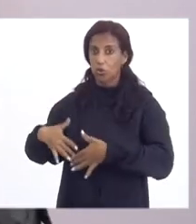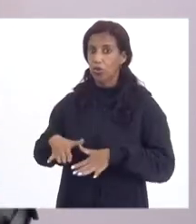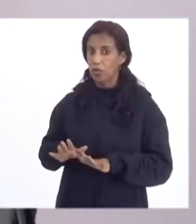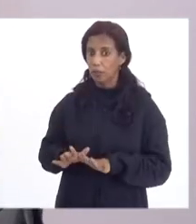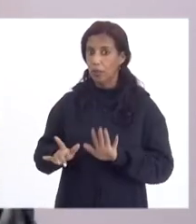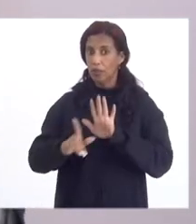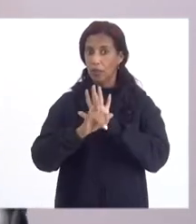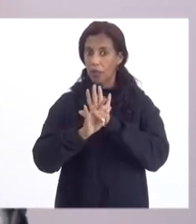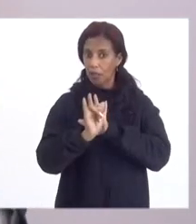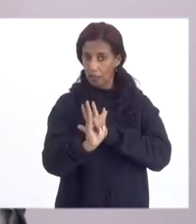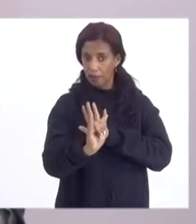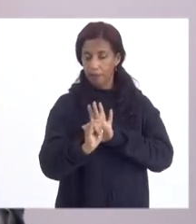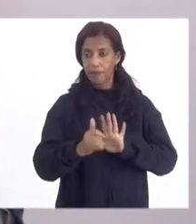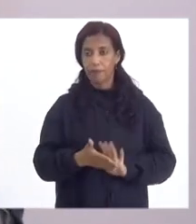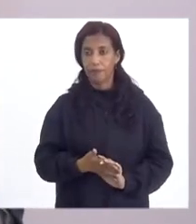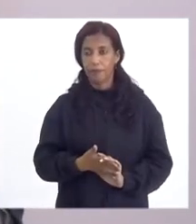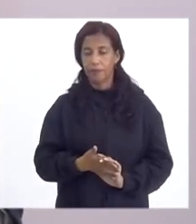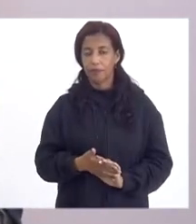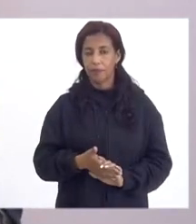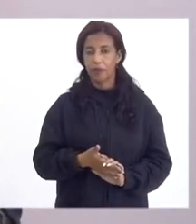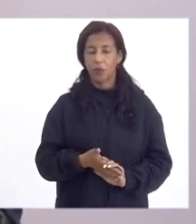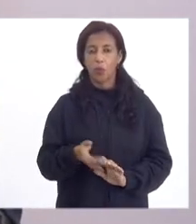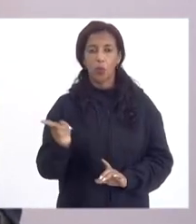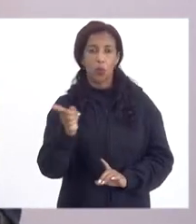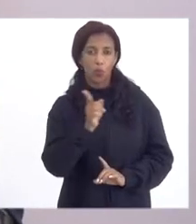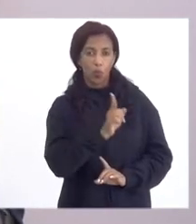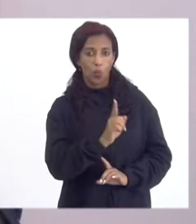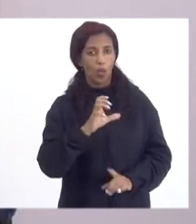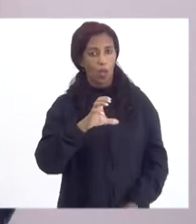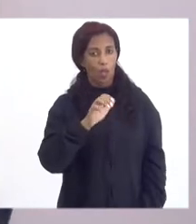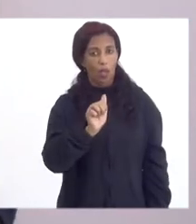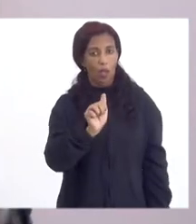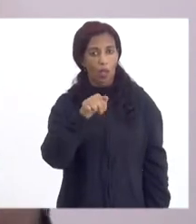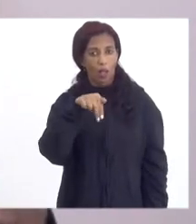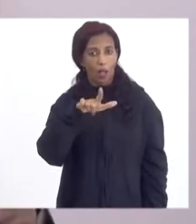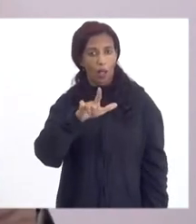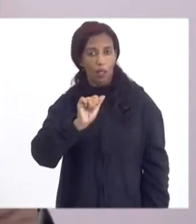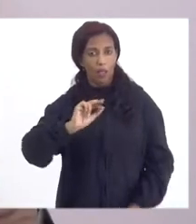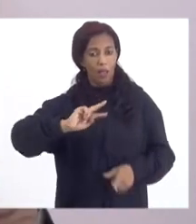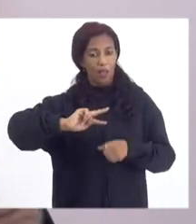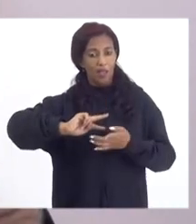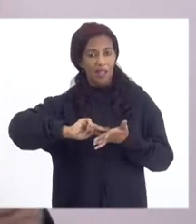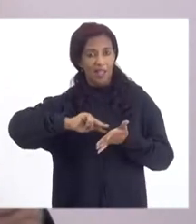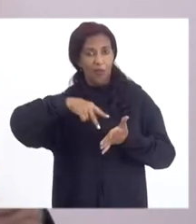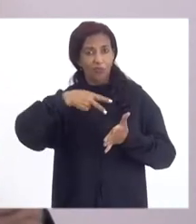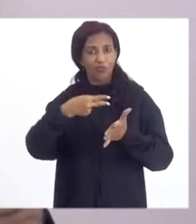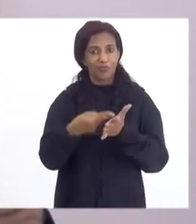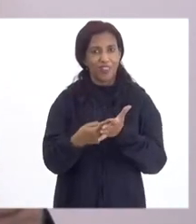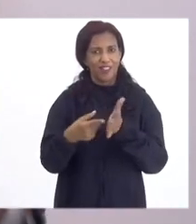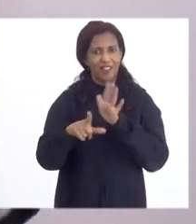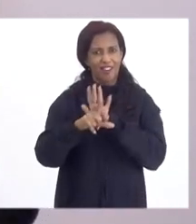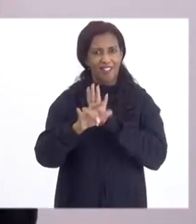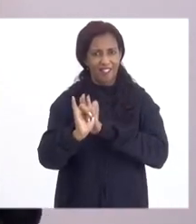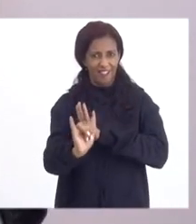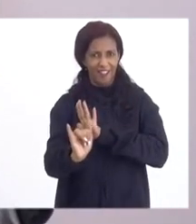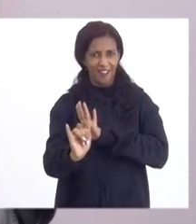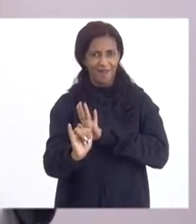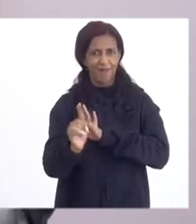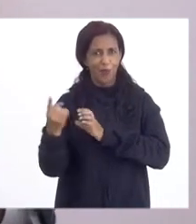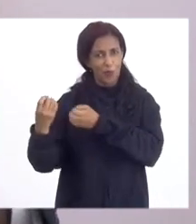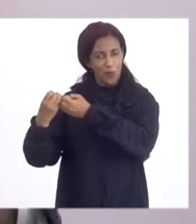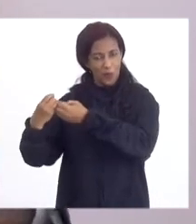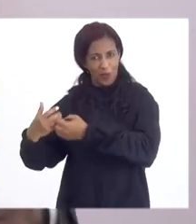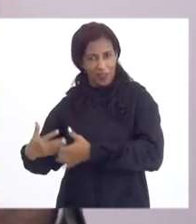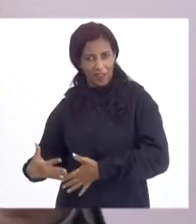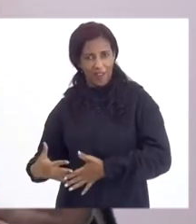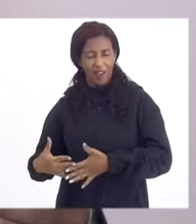da lei. Tá. O Canella altera a lei 4705. O da Mata foi prejudicado